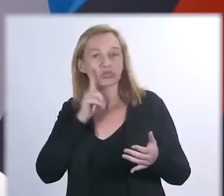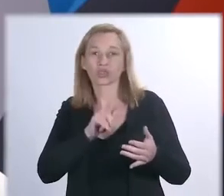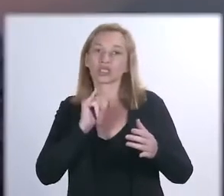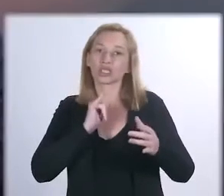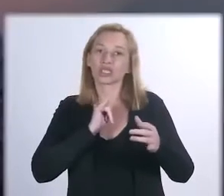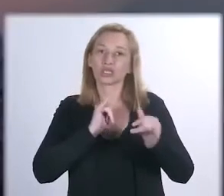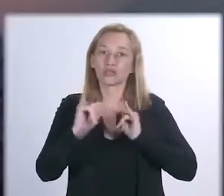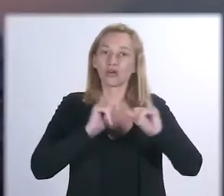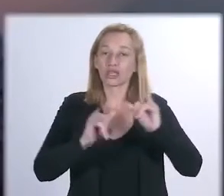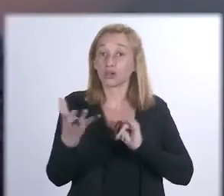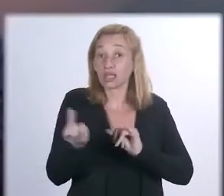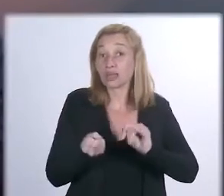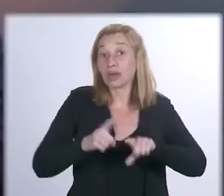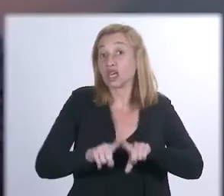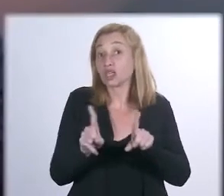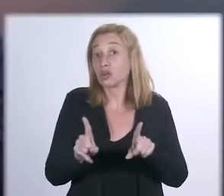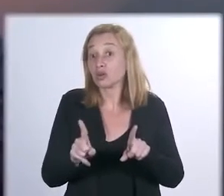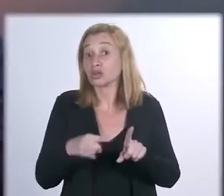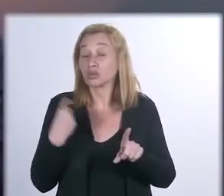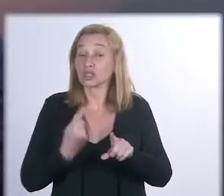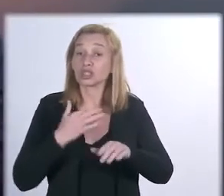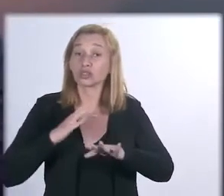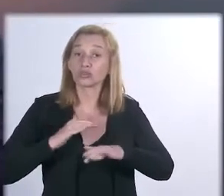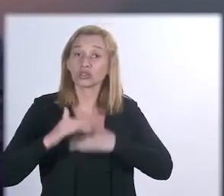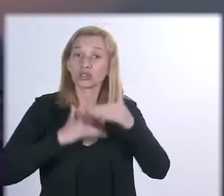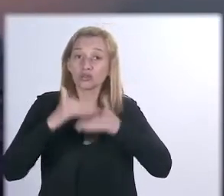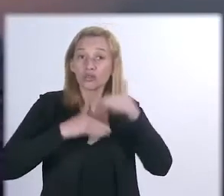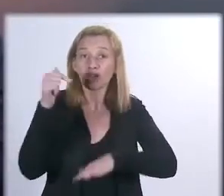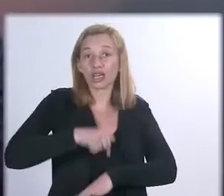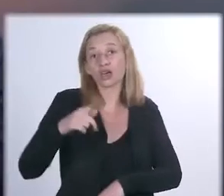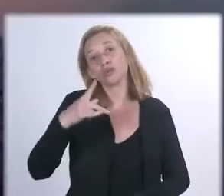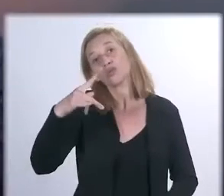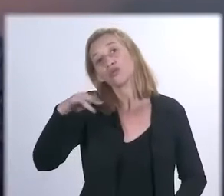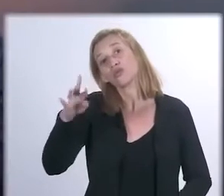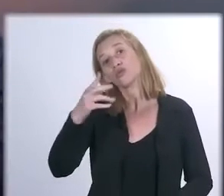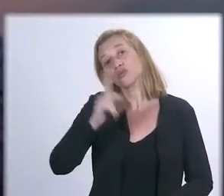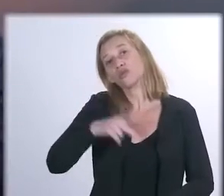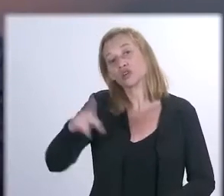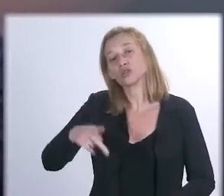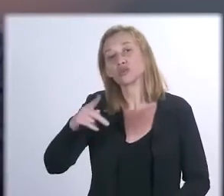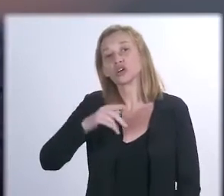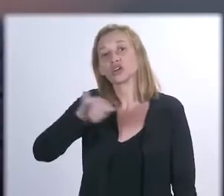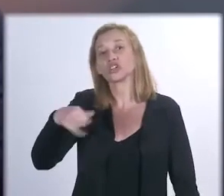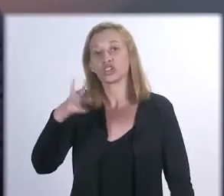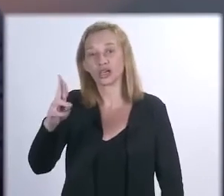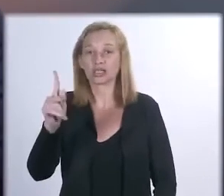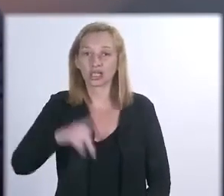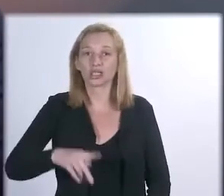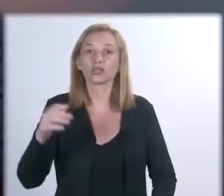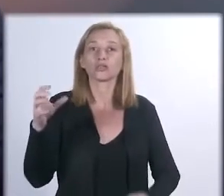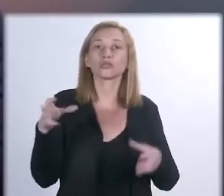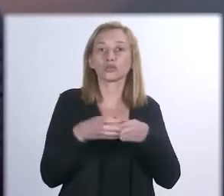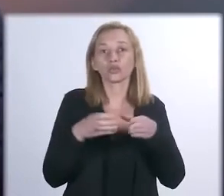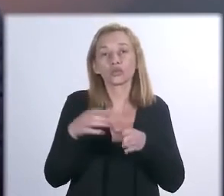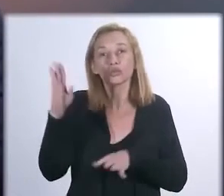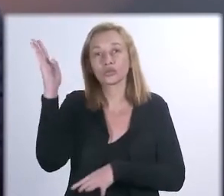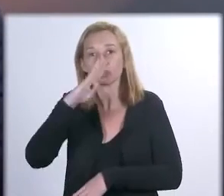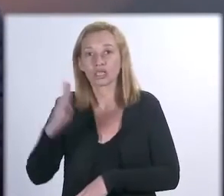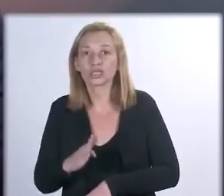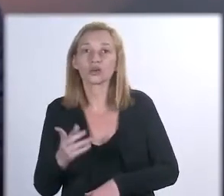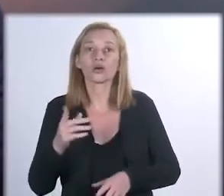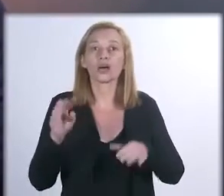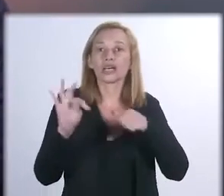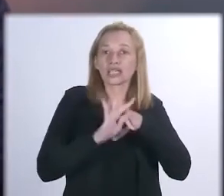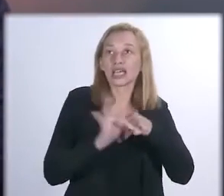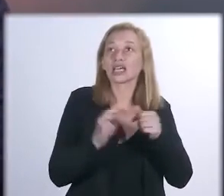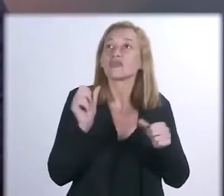conseguiu, então, desenvolver, a equipe do professor Jacques, junto com nossa equipe no Brasil, conseguimos desenvolver, então, uma técnica que fizesse com que